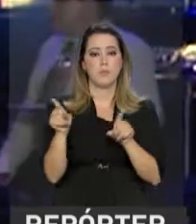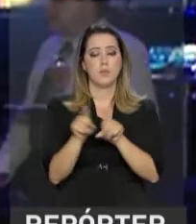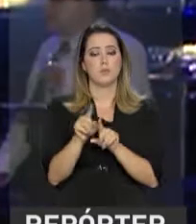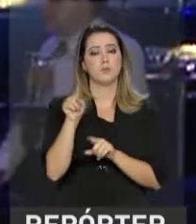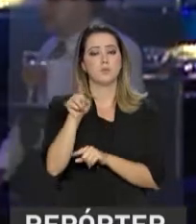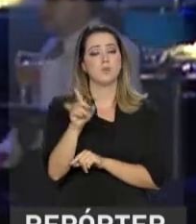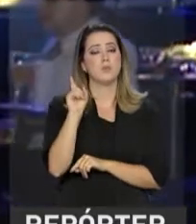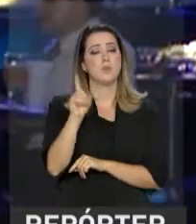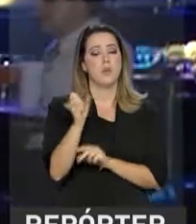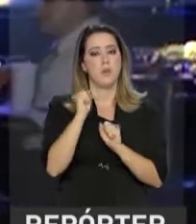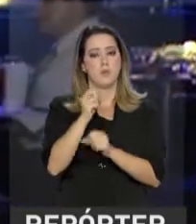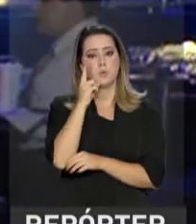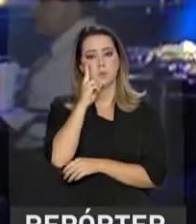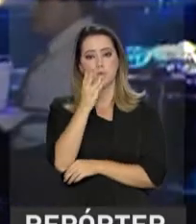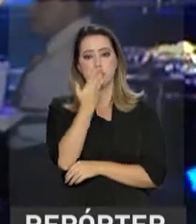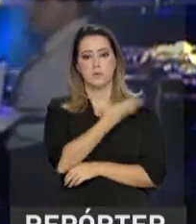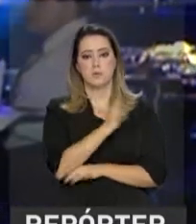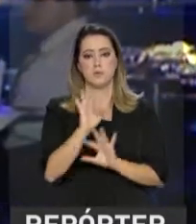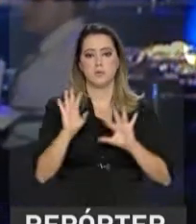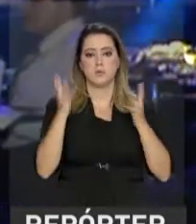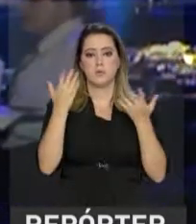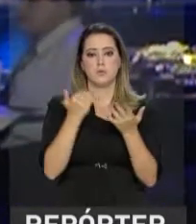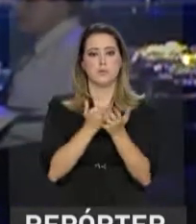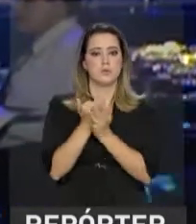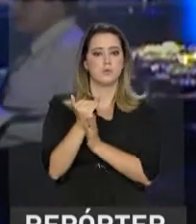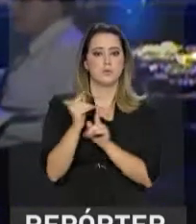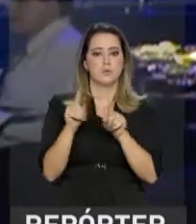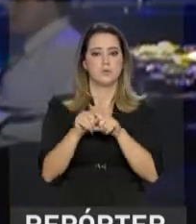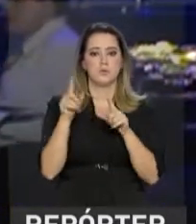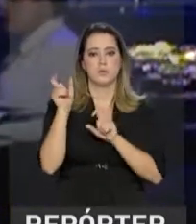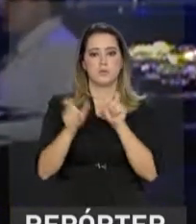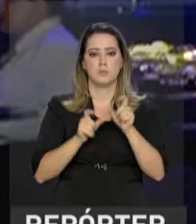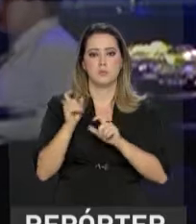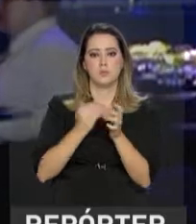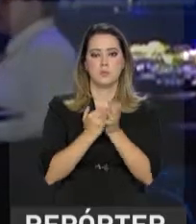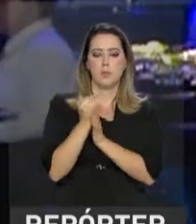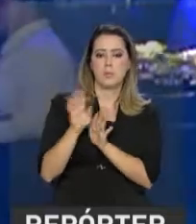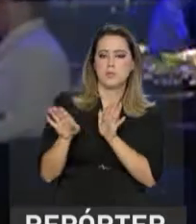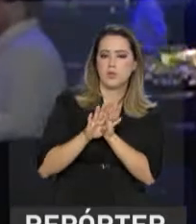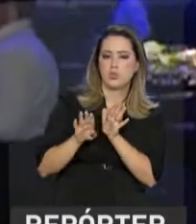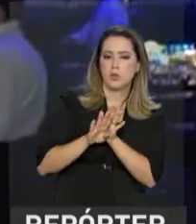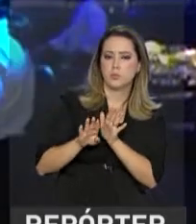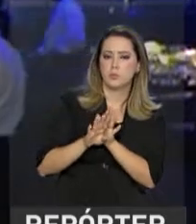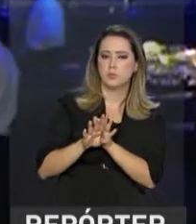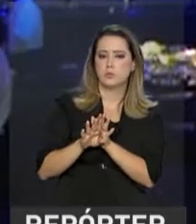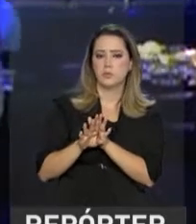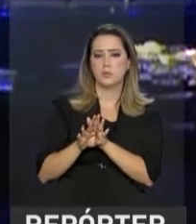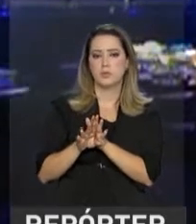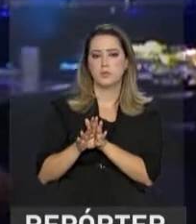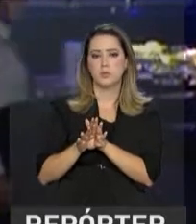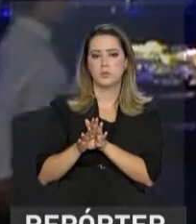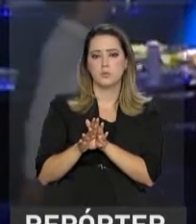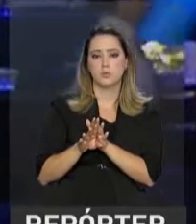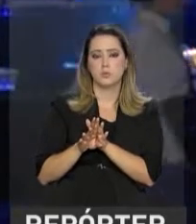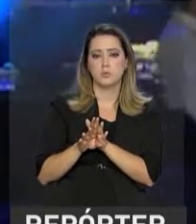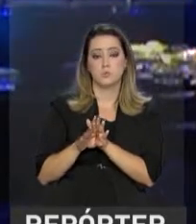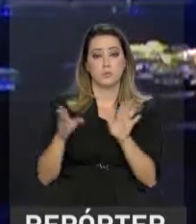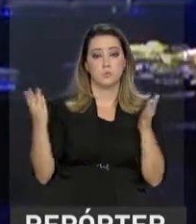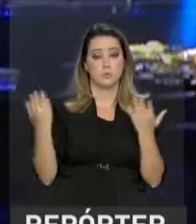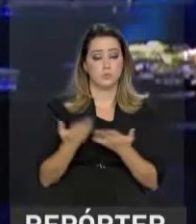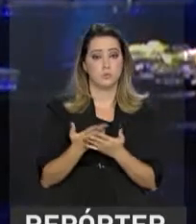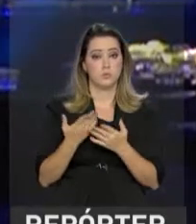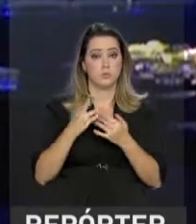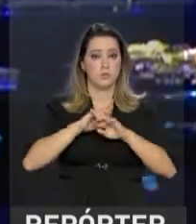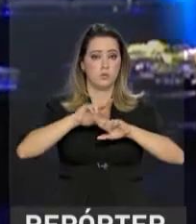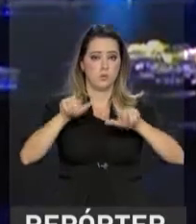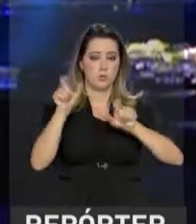como é possível observar o evento ainda não começou mas os convidados já começam a chegar horas é hoje serão